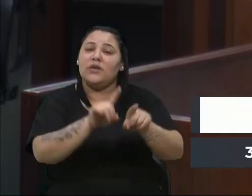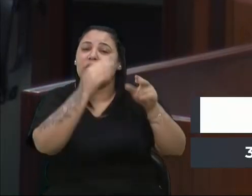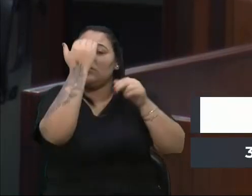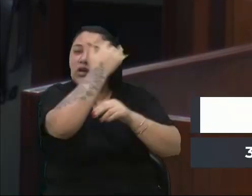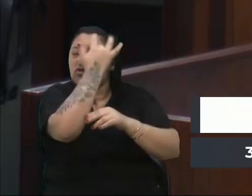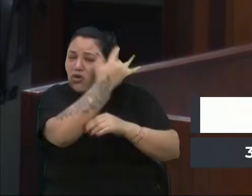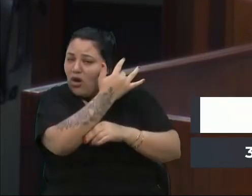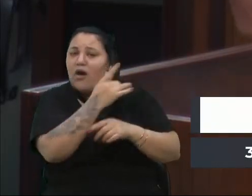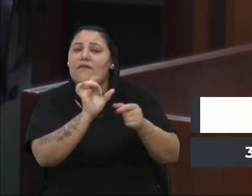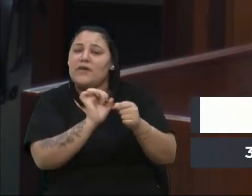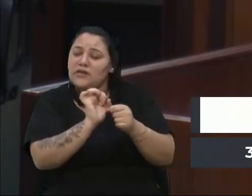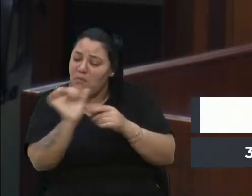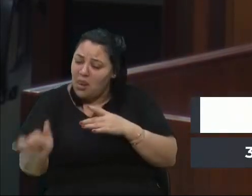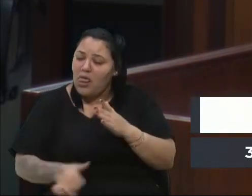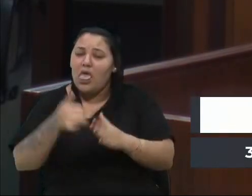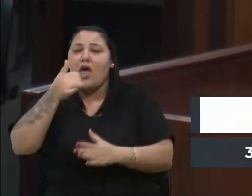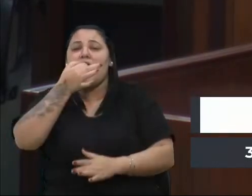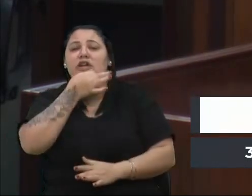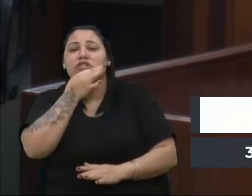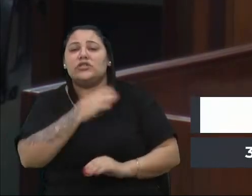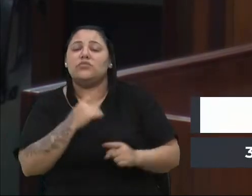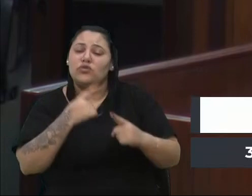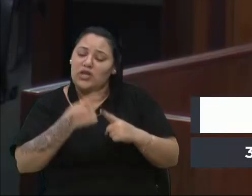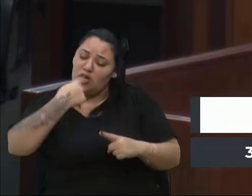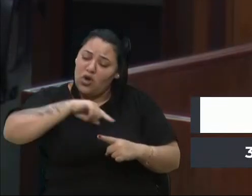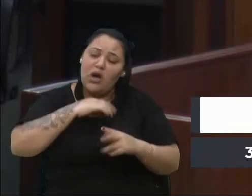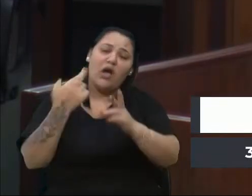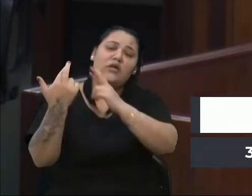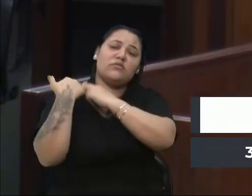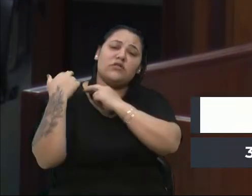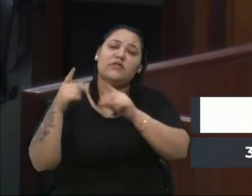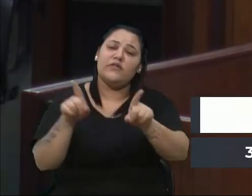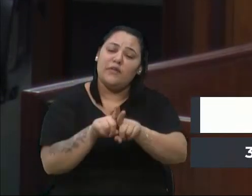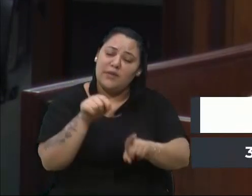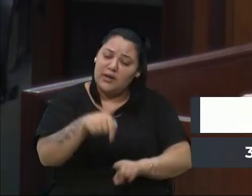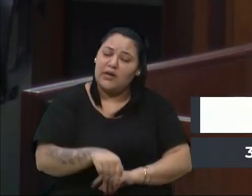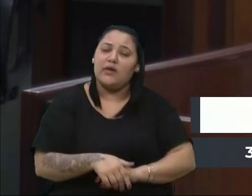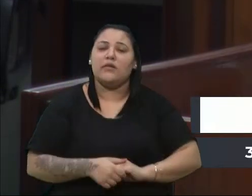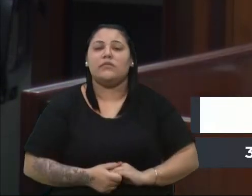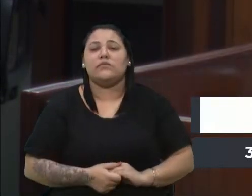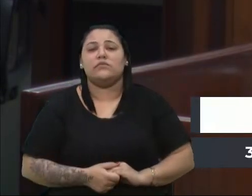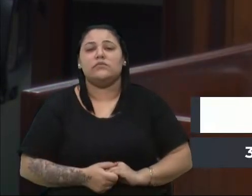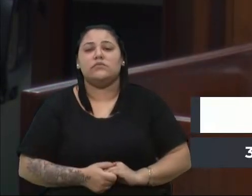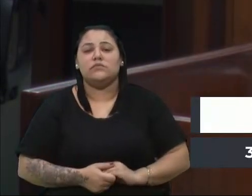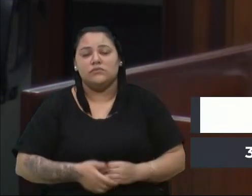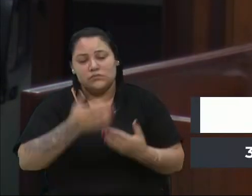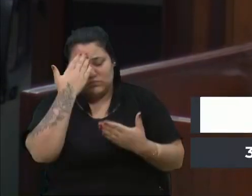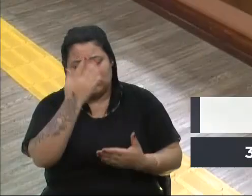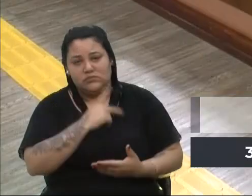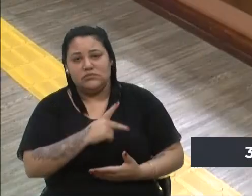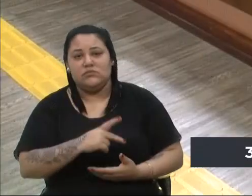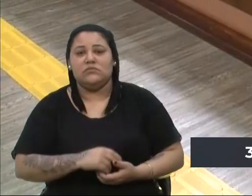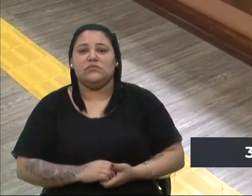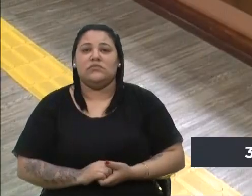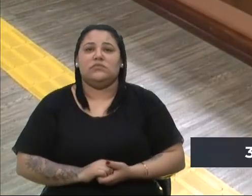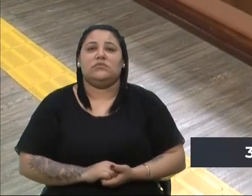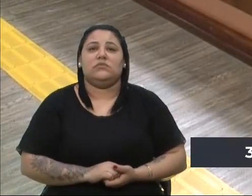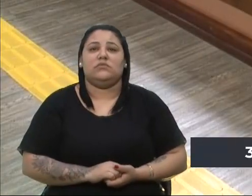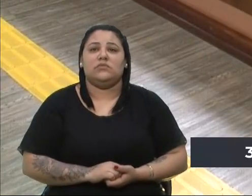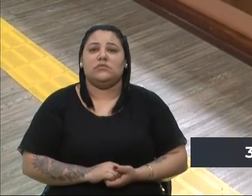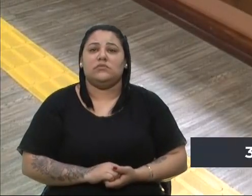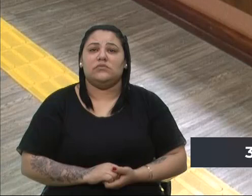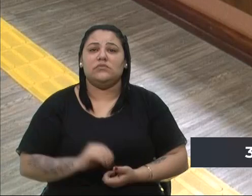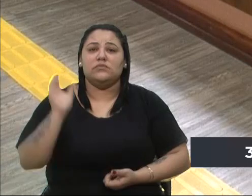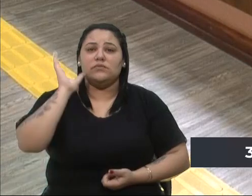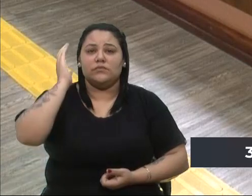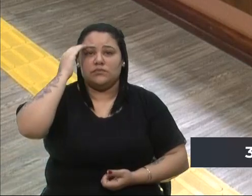Caxias do Sul, para que nós também sejamos responsáveis aqui por Caxias do Sul. Obrigado, presidente. Obrigado, Clóvis. Felipe